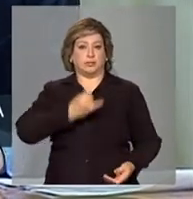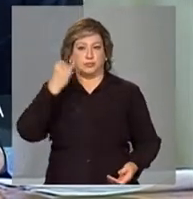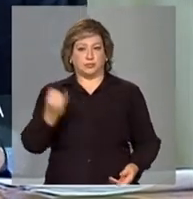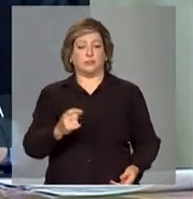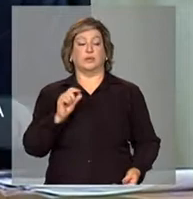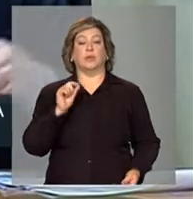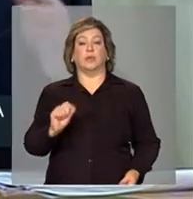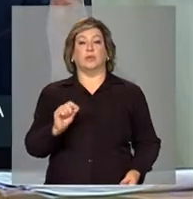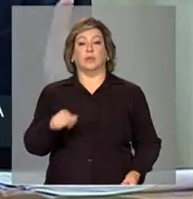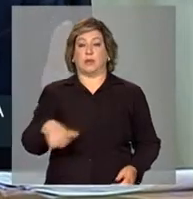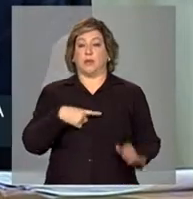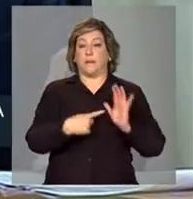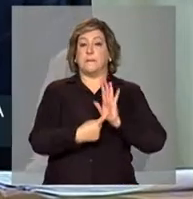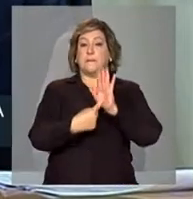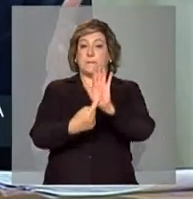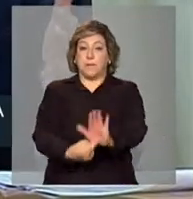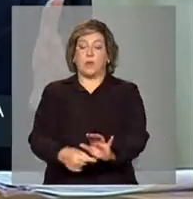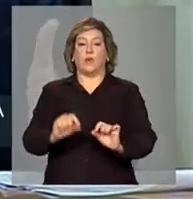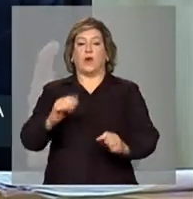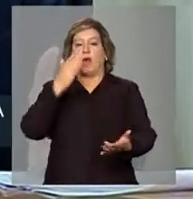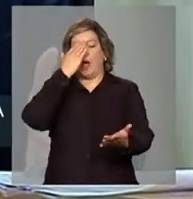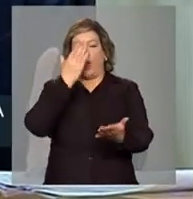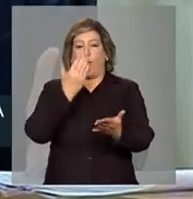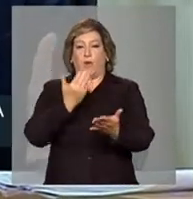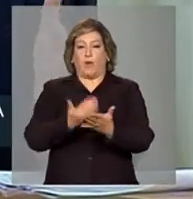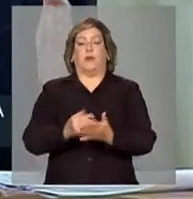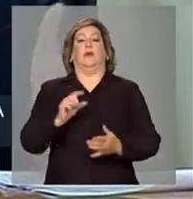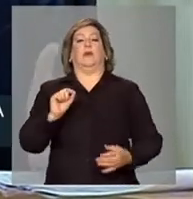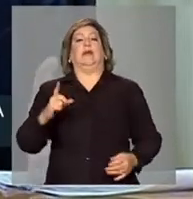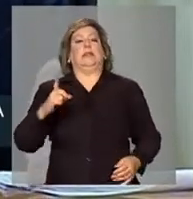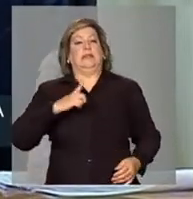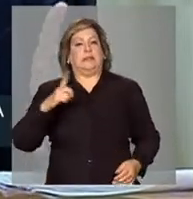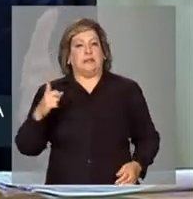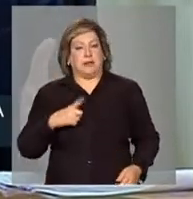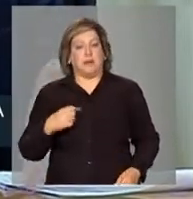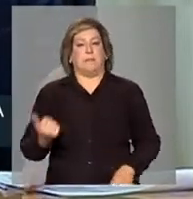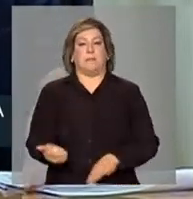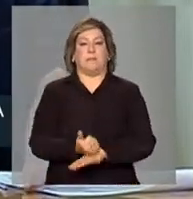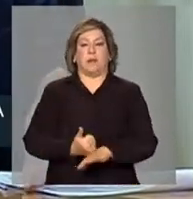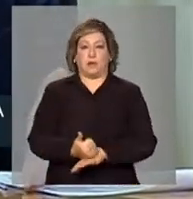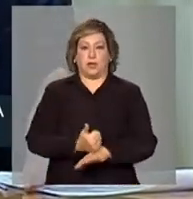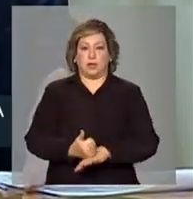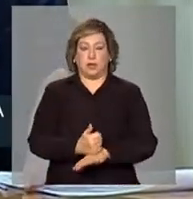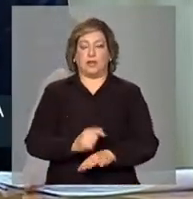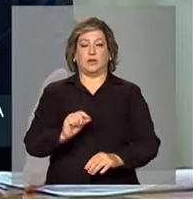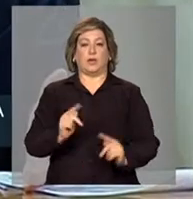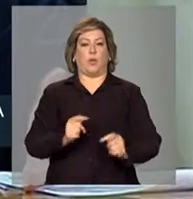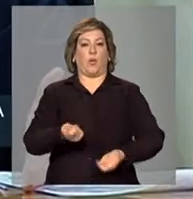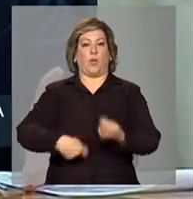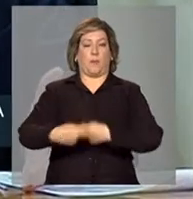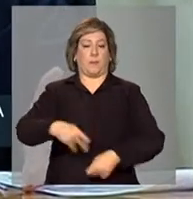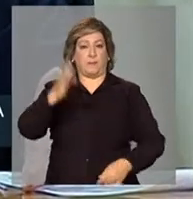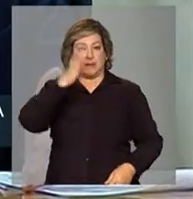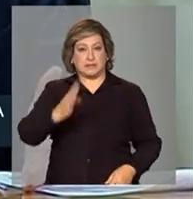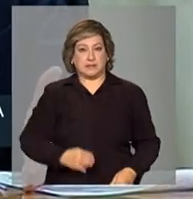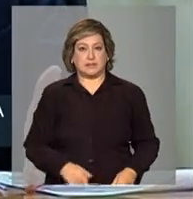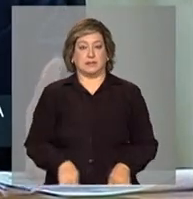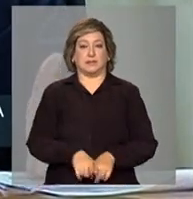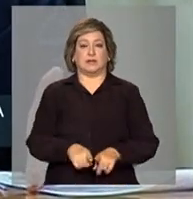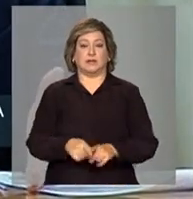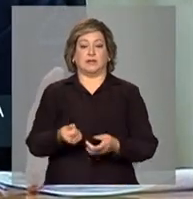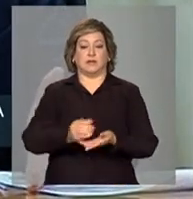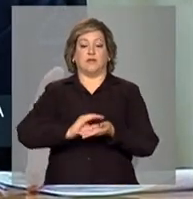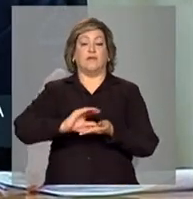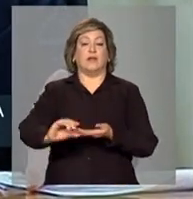baixas o que demonstra que a Confiança está melhorando na economia brasileira não é o investimento